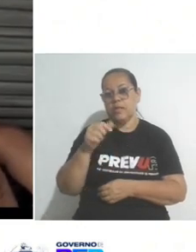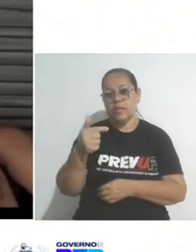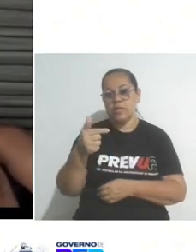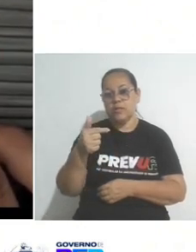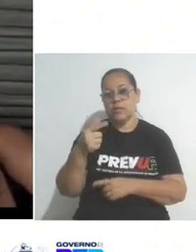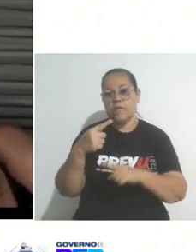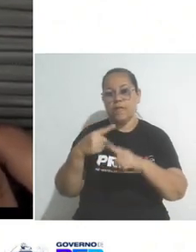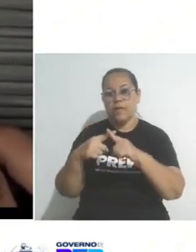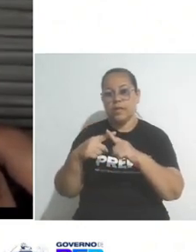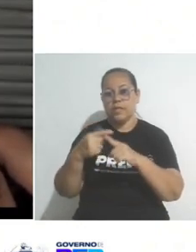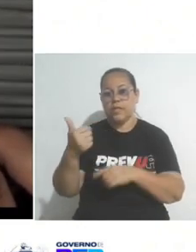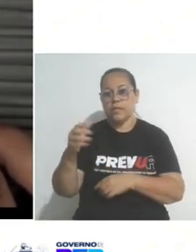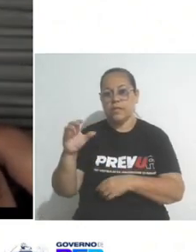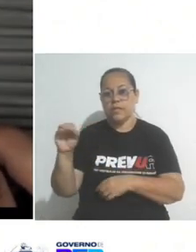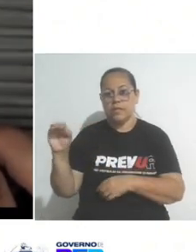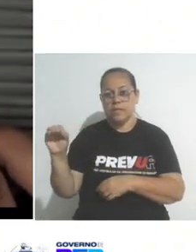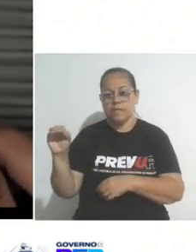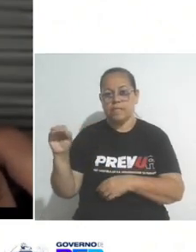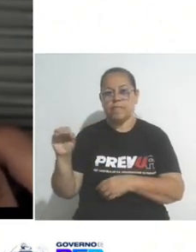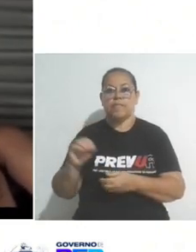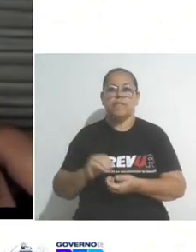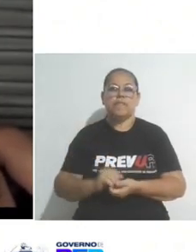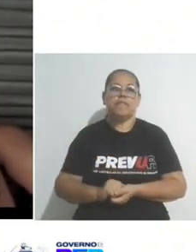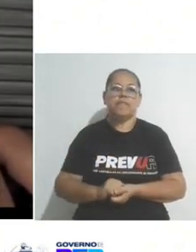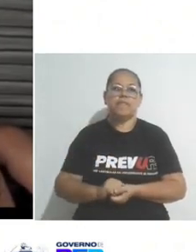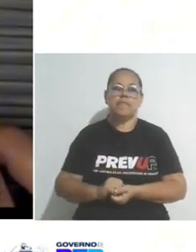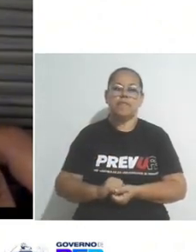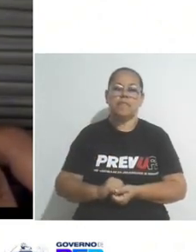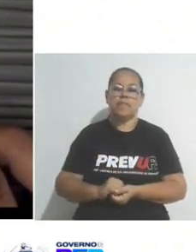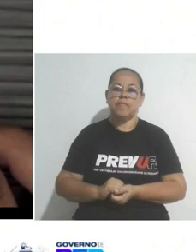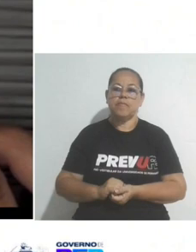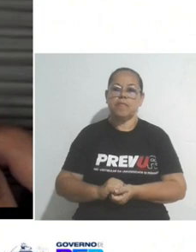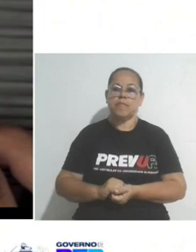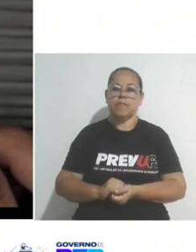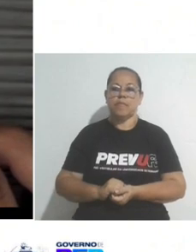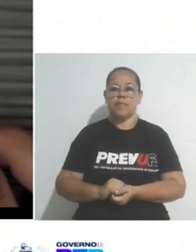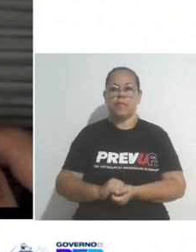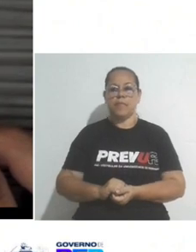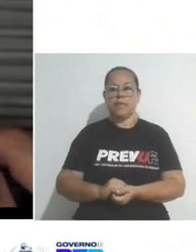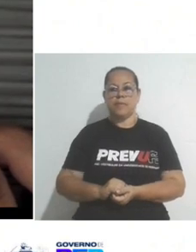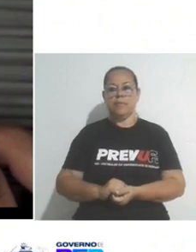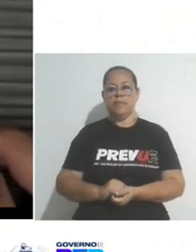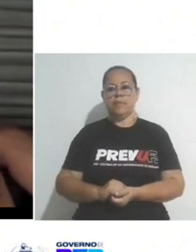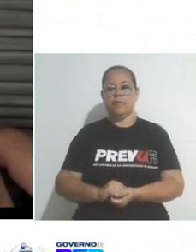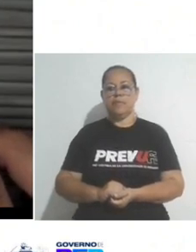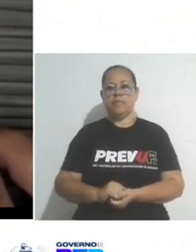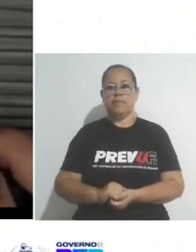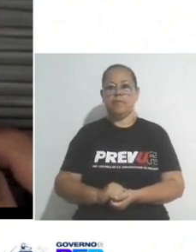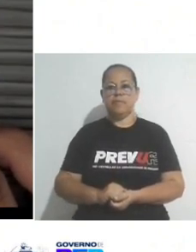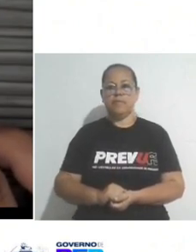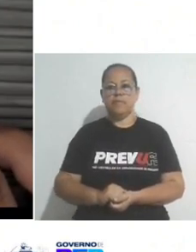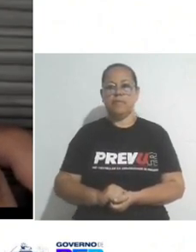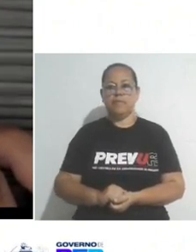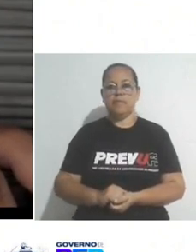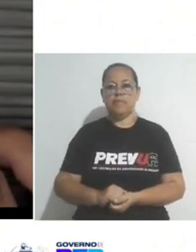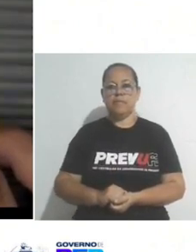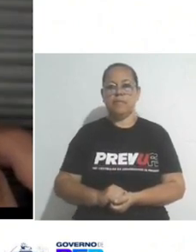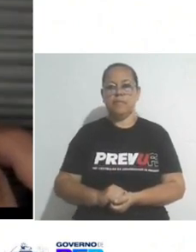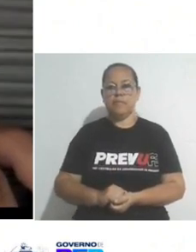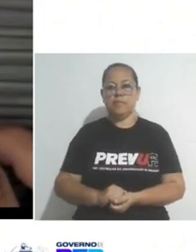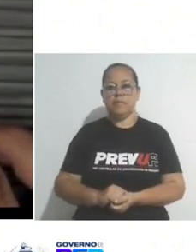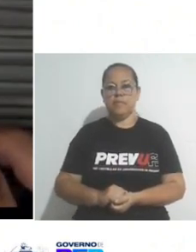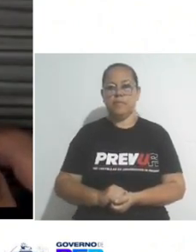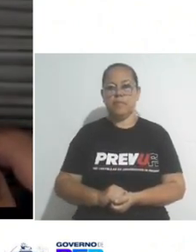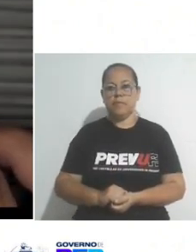vezes 100 183 mil 92 vezes 100 eu